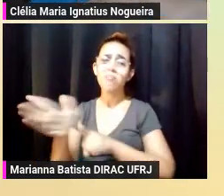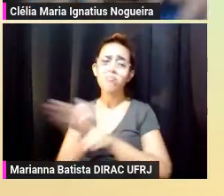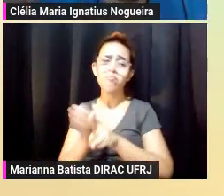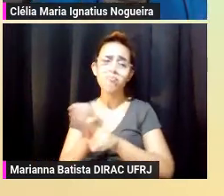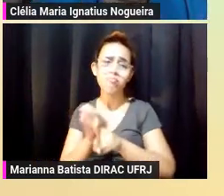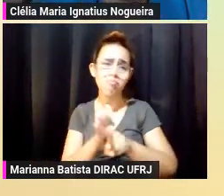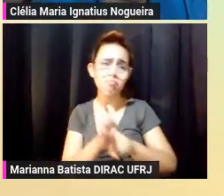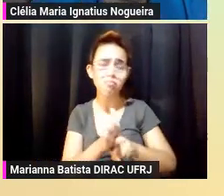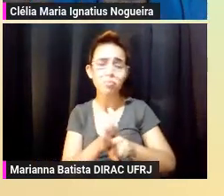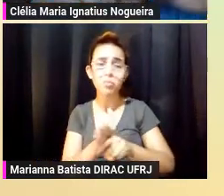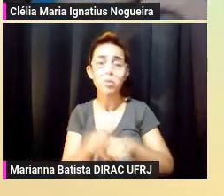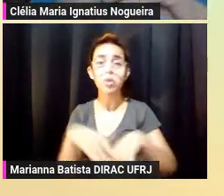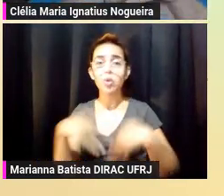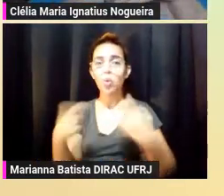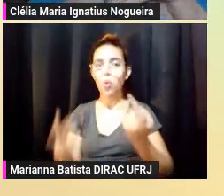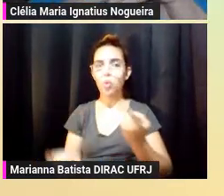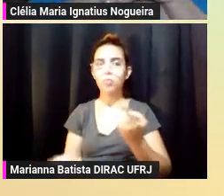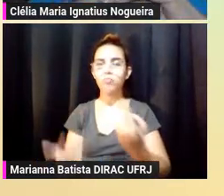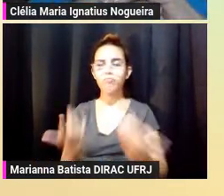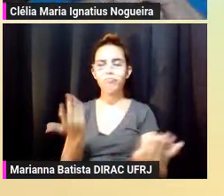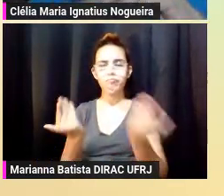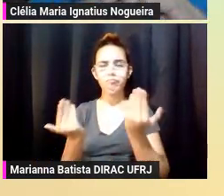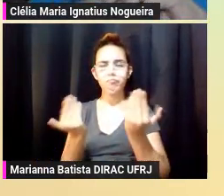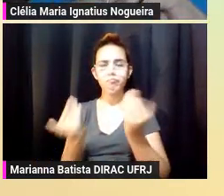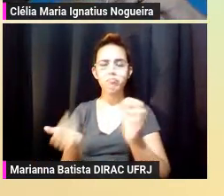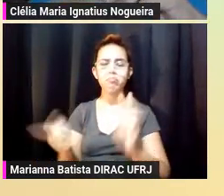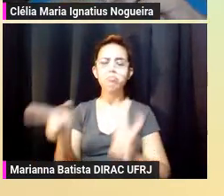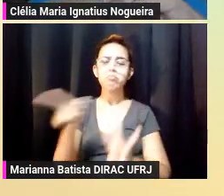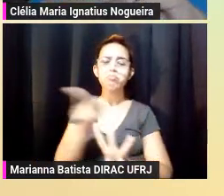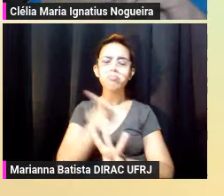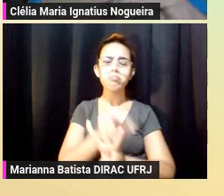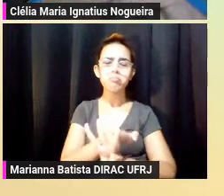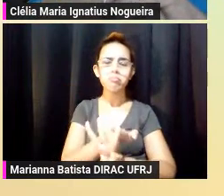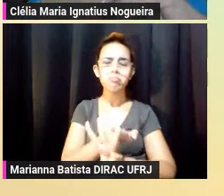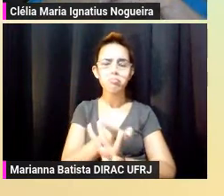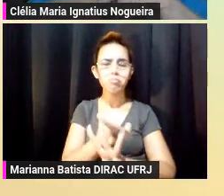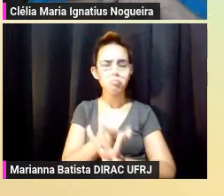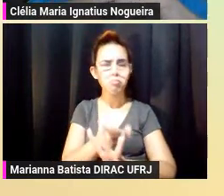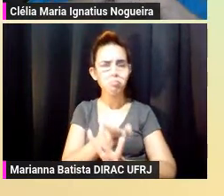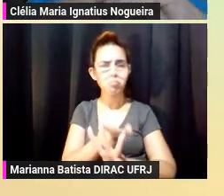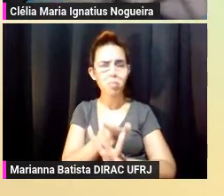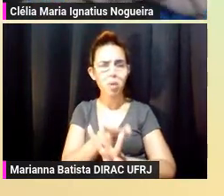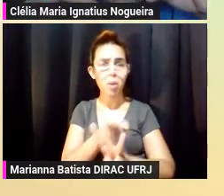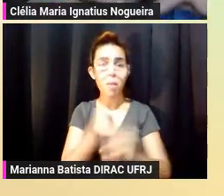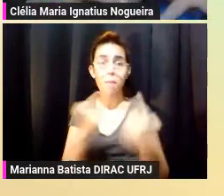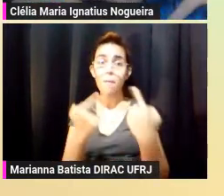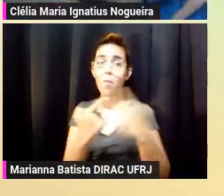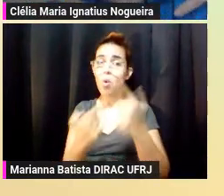porque não tinha teste da orelhinha, era surda porque ela tinha um outro comprometimento, ela tinha